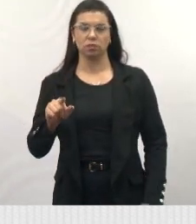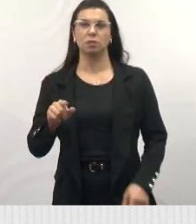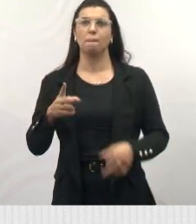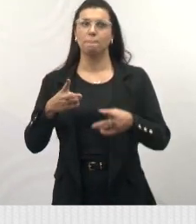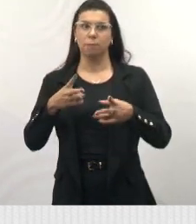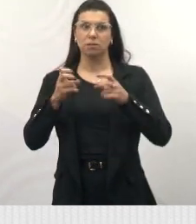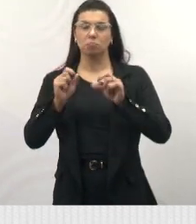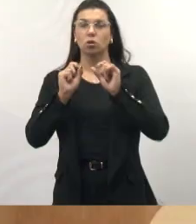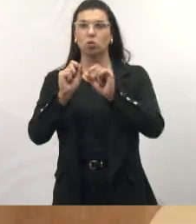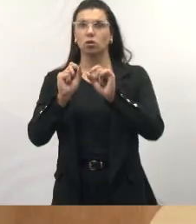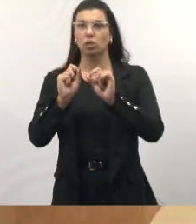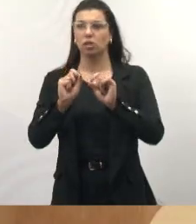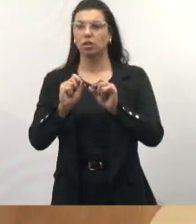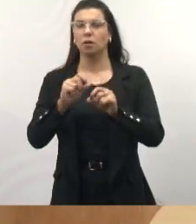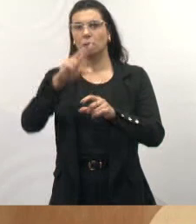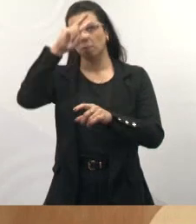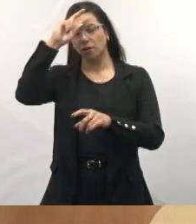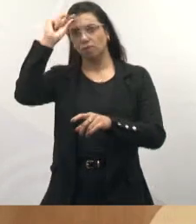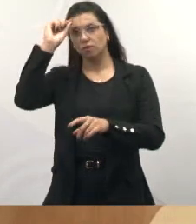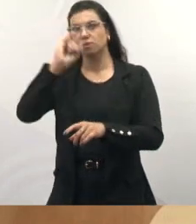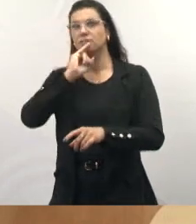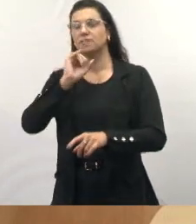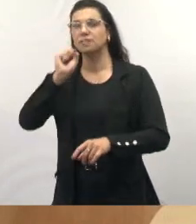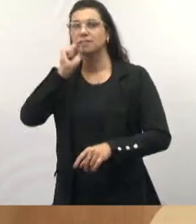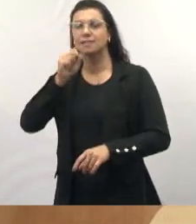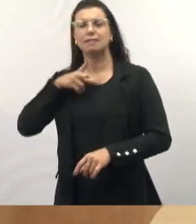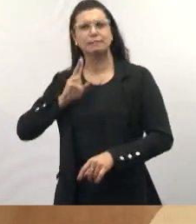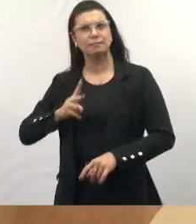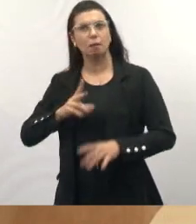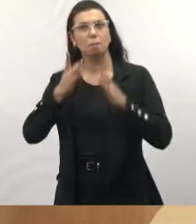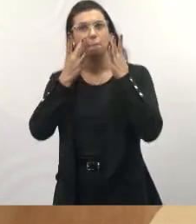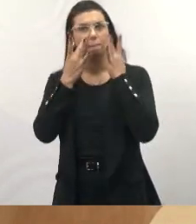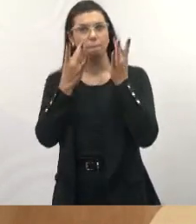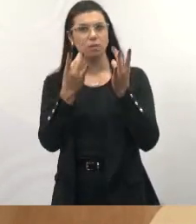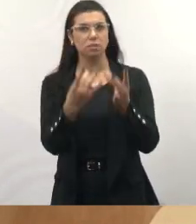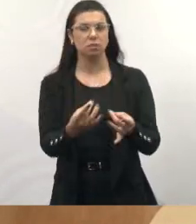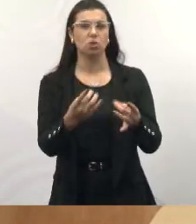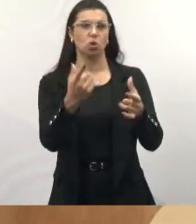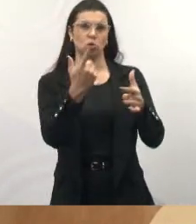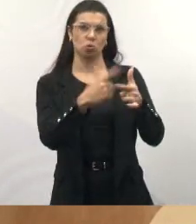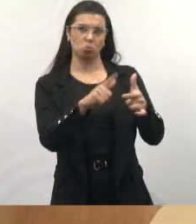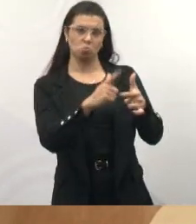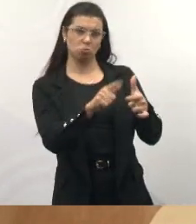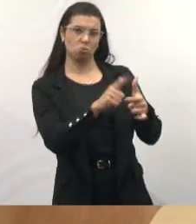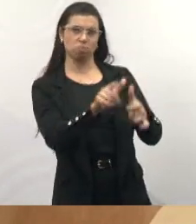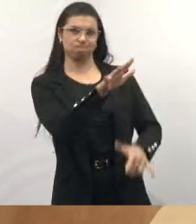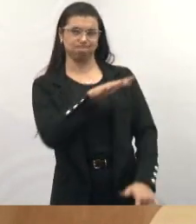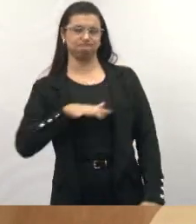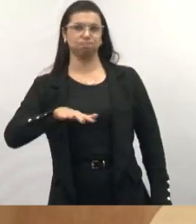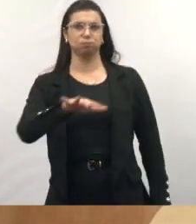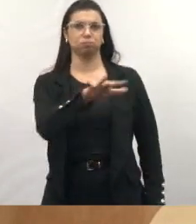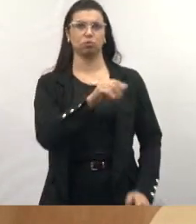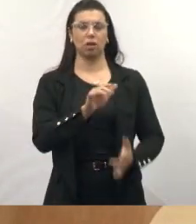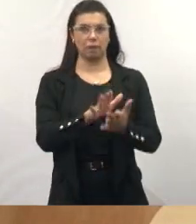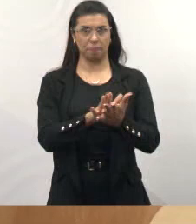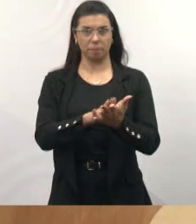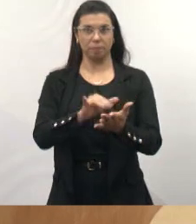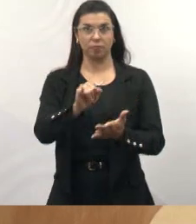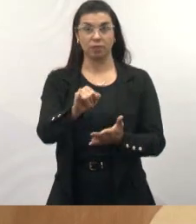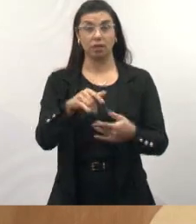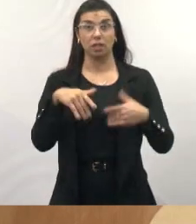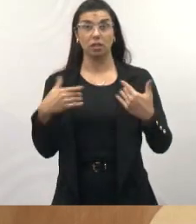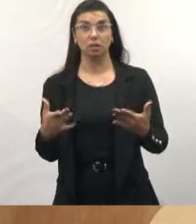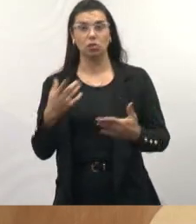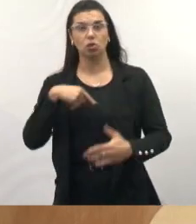perceber que o prefeito Isaías Santana ele está sempre atento às necessidades das populações, né? Então, que a